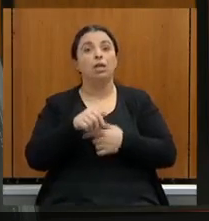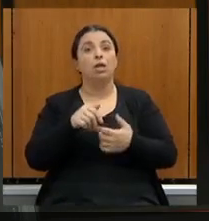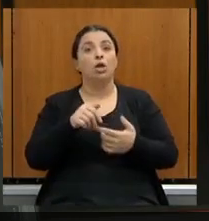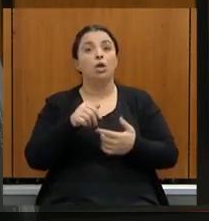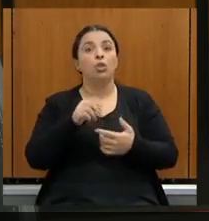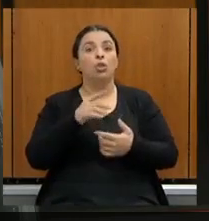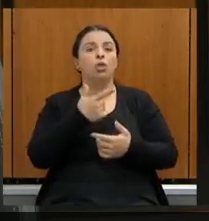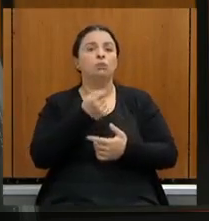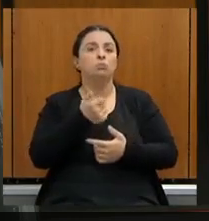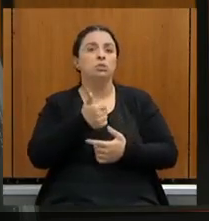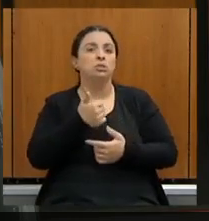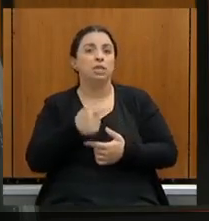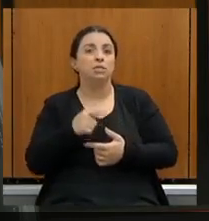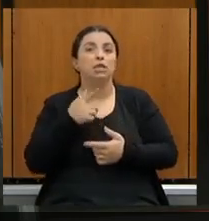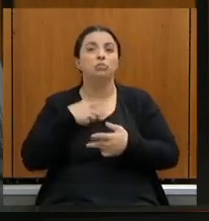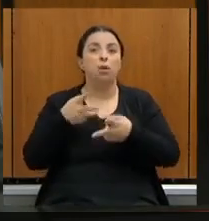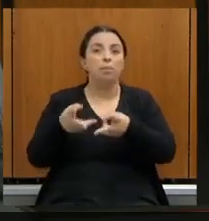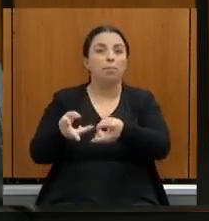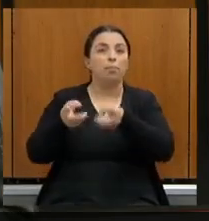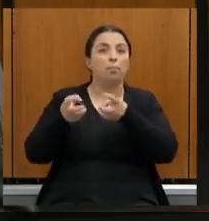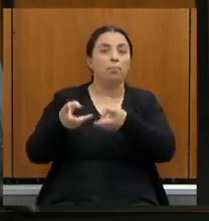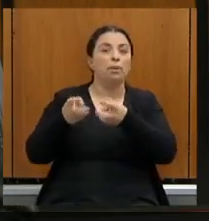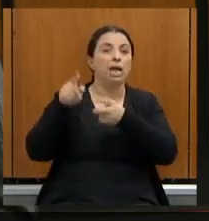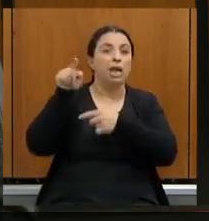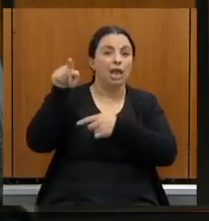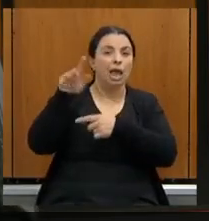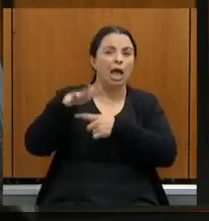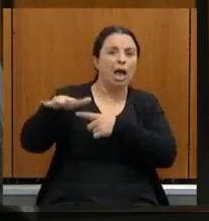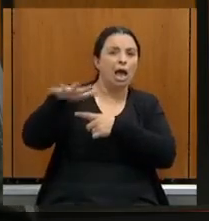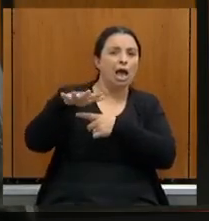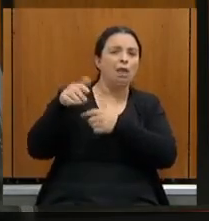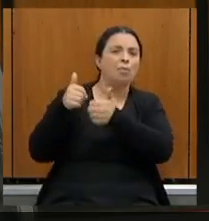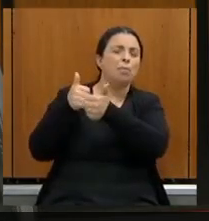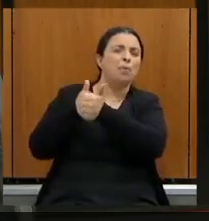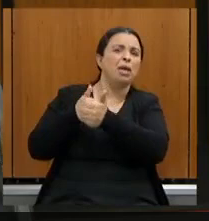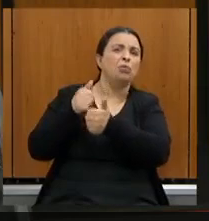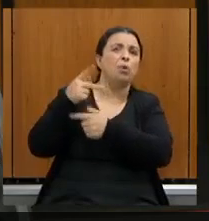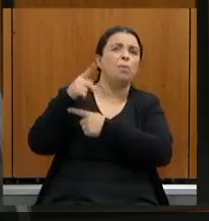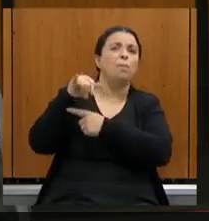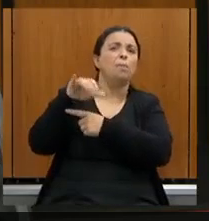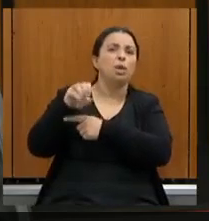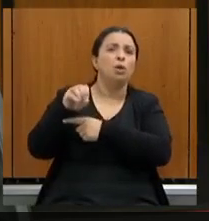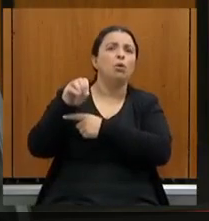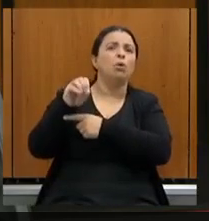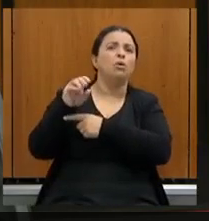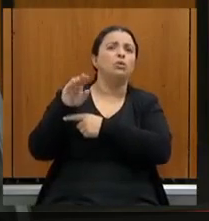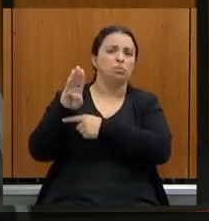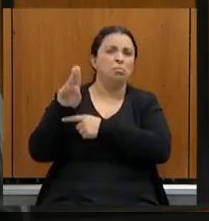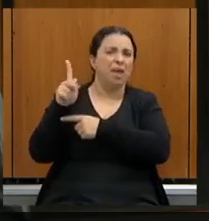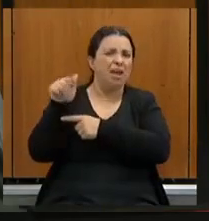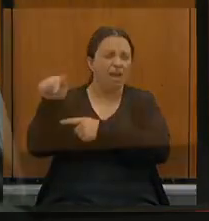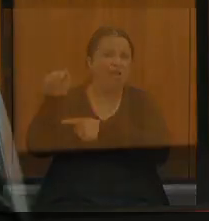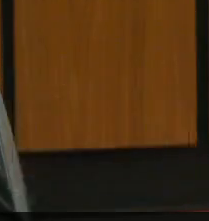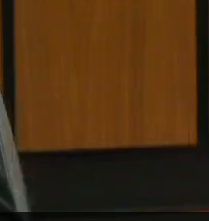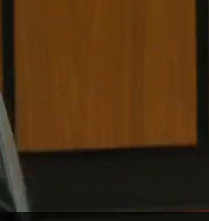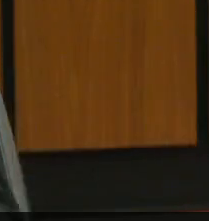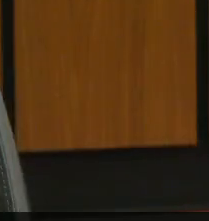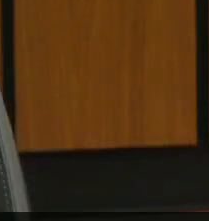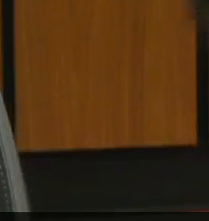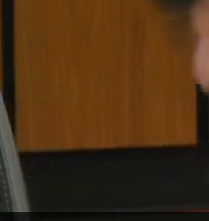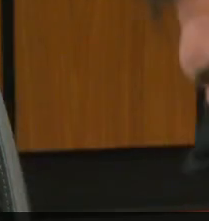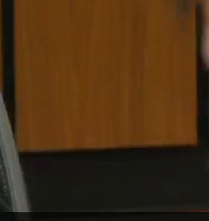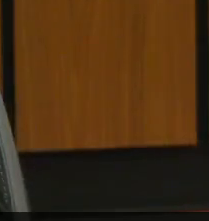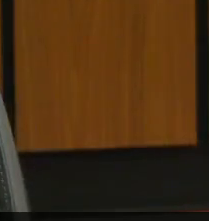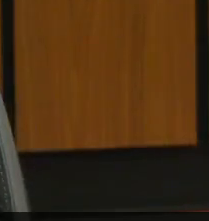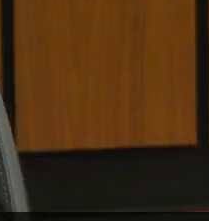para minerar, aquela área, próxima ao Pico Belo Horizonte, eu não sei como é que chama aquela área, mas, eu tenho ideia,